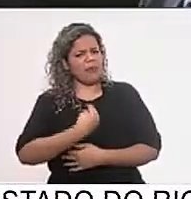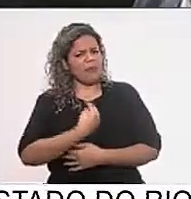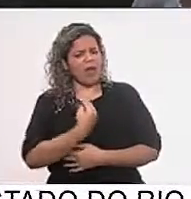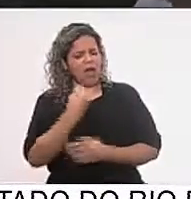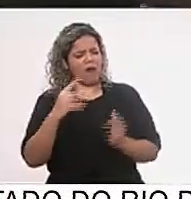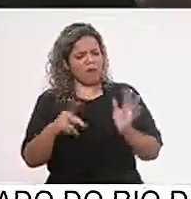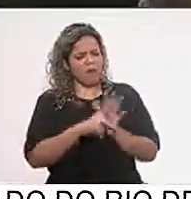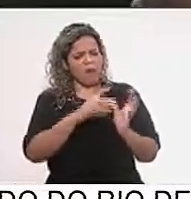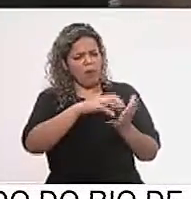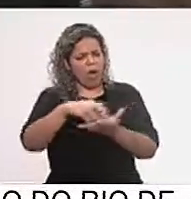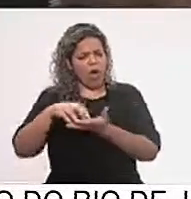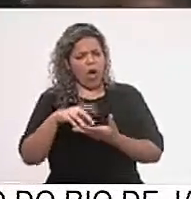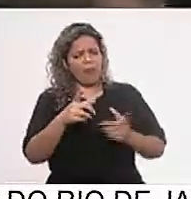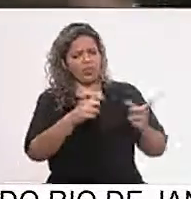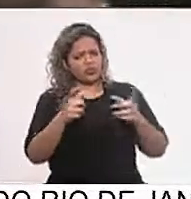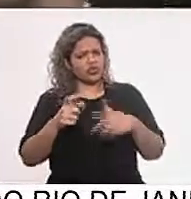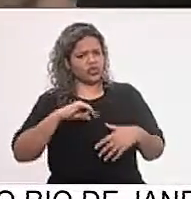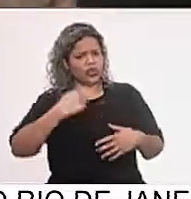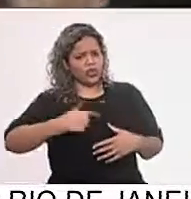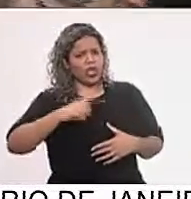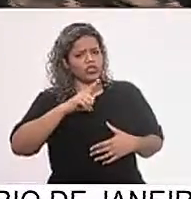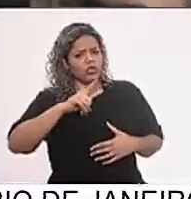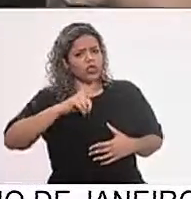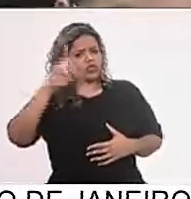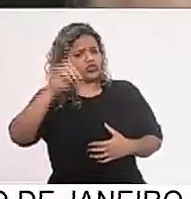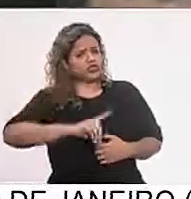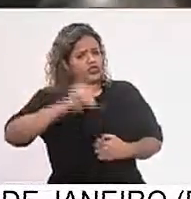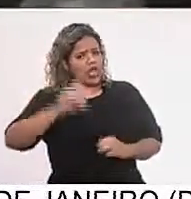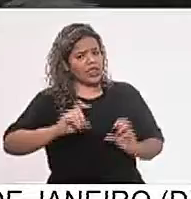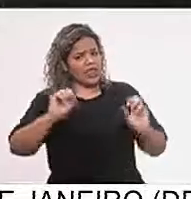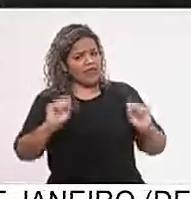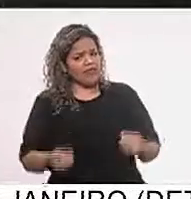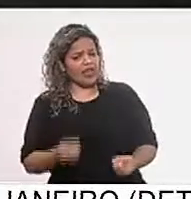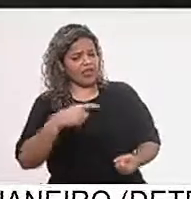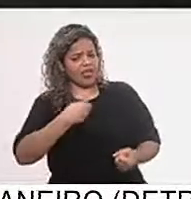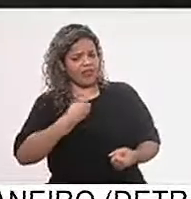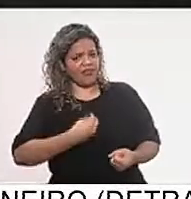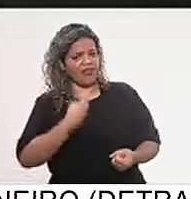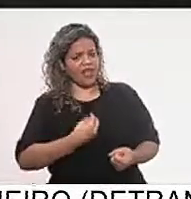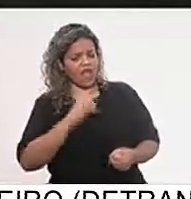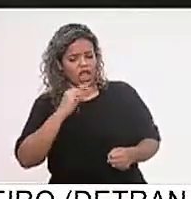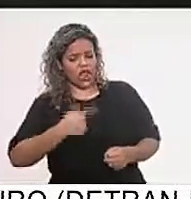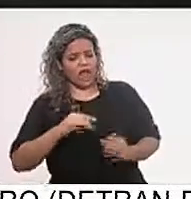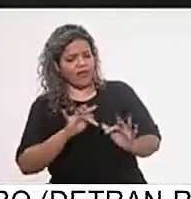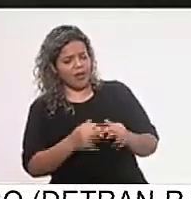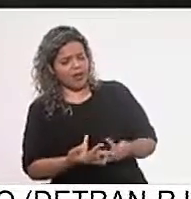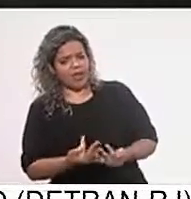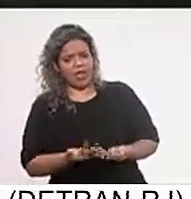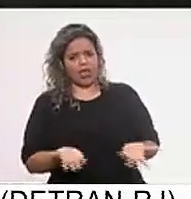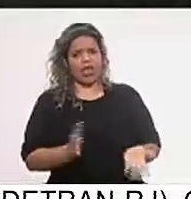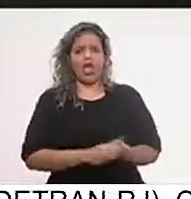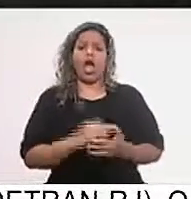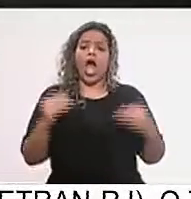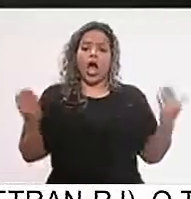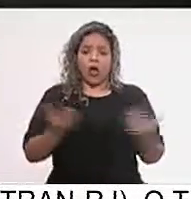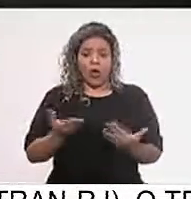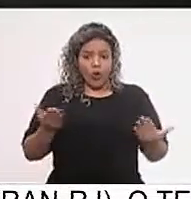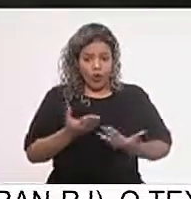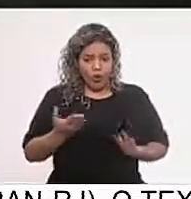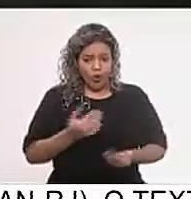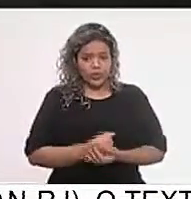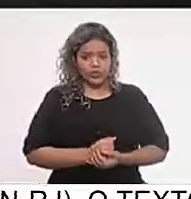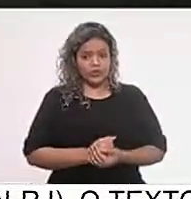Perfeito. Né? Nós temos o direito de defender a nossa vida e a vida de nossa família. Hoje,